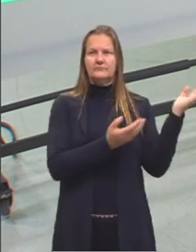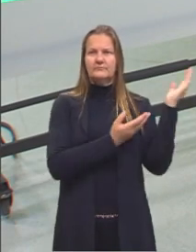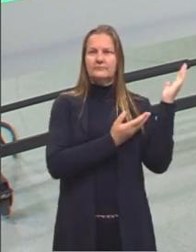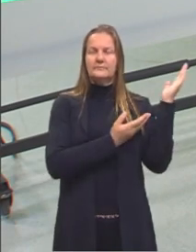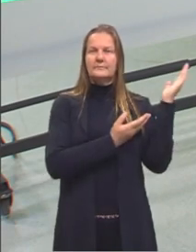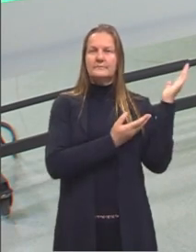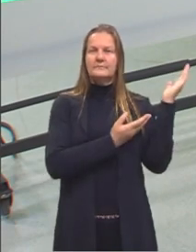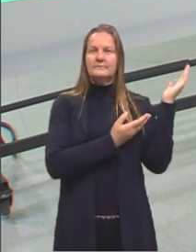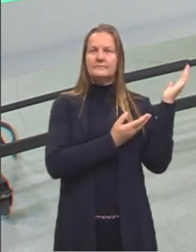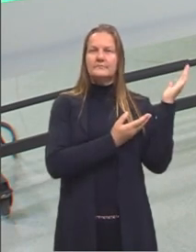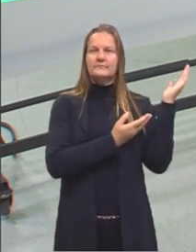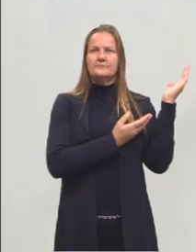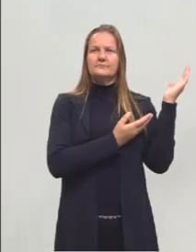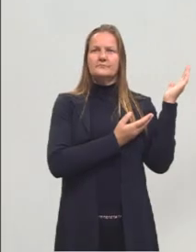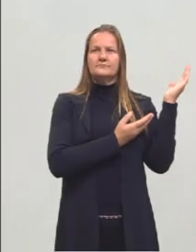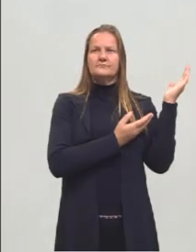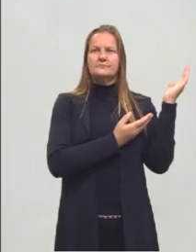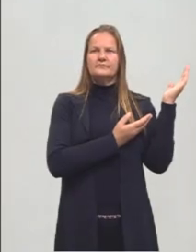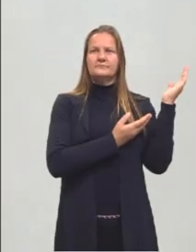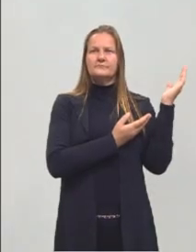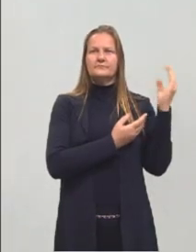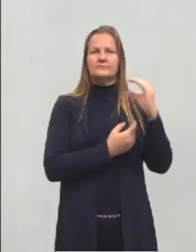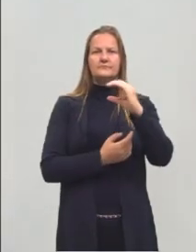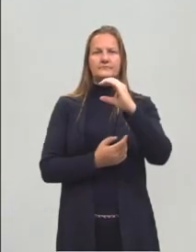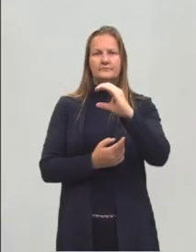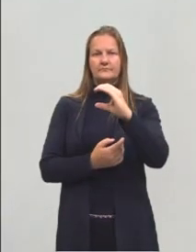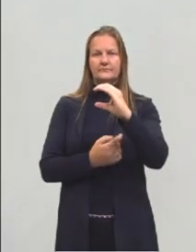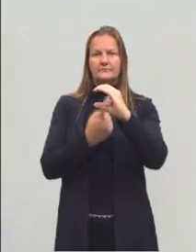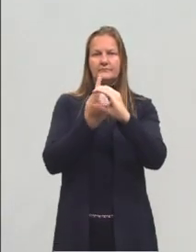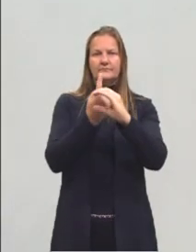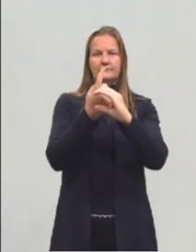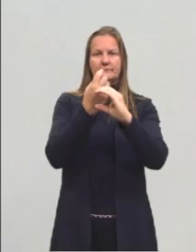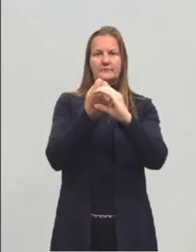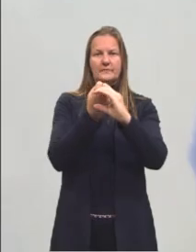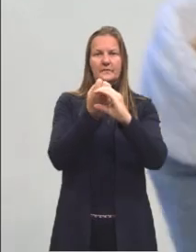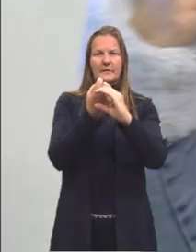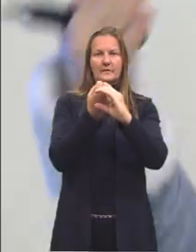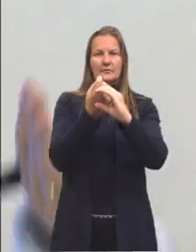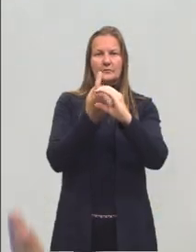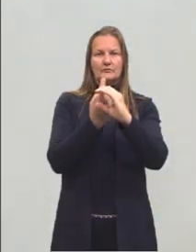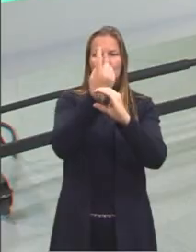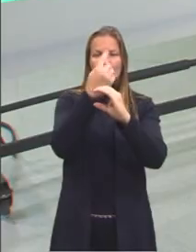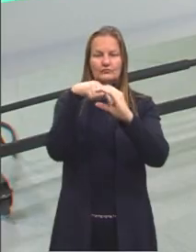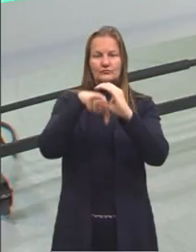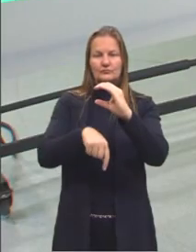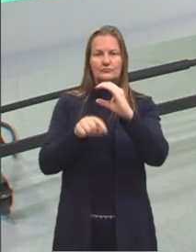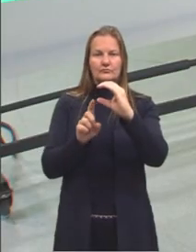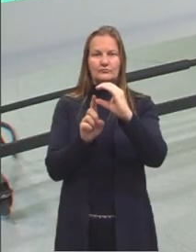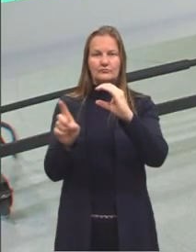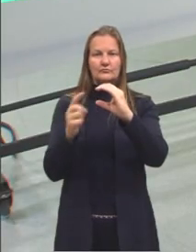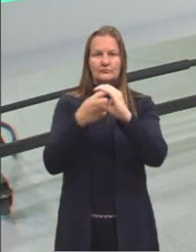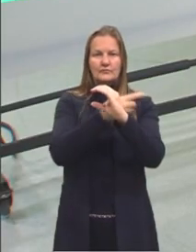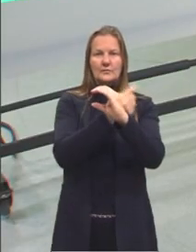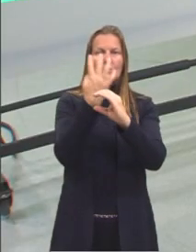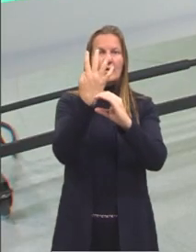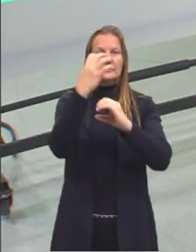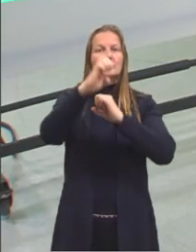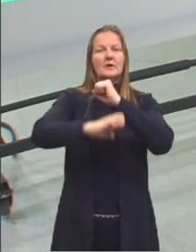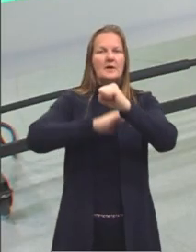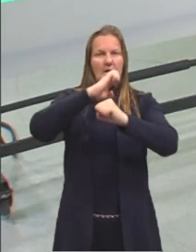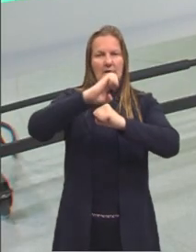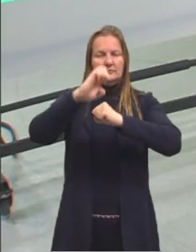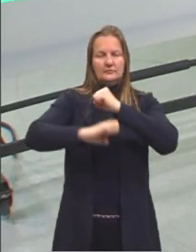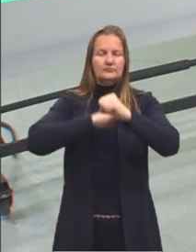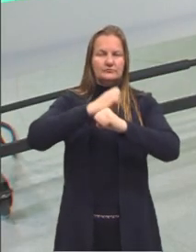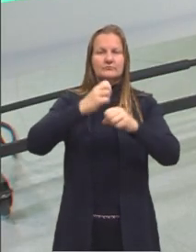isso é a tetravalência dele ele precisa estar ligado com mais quatro elétrons Aí sim